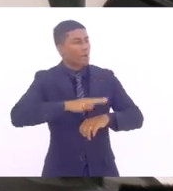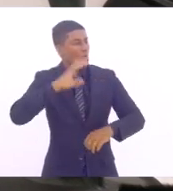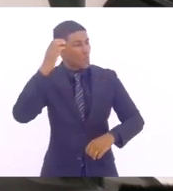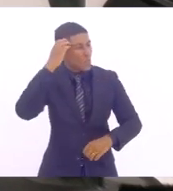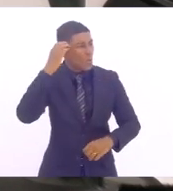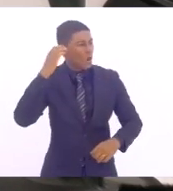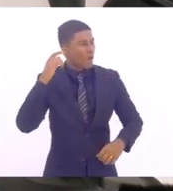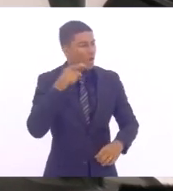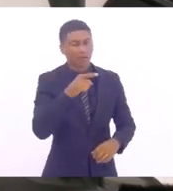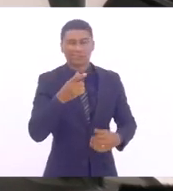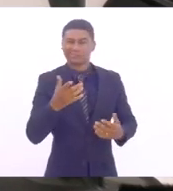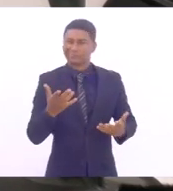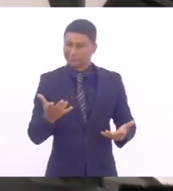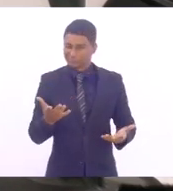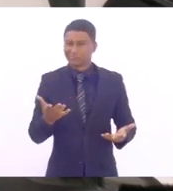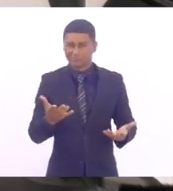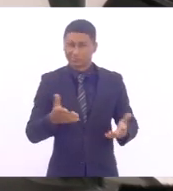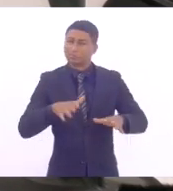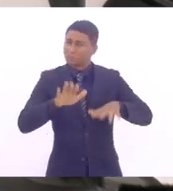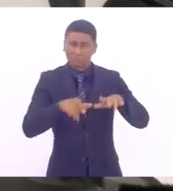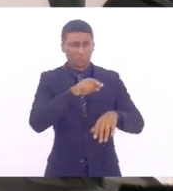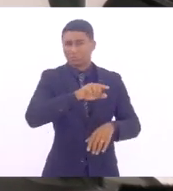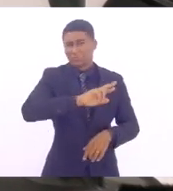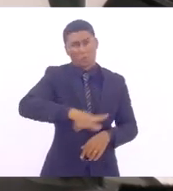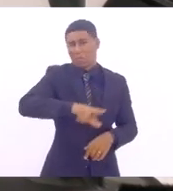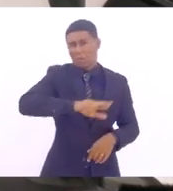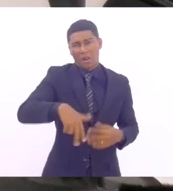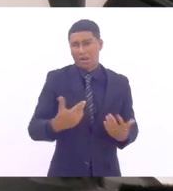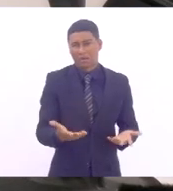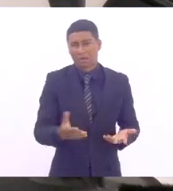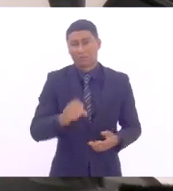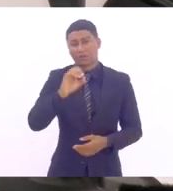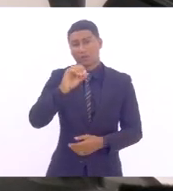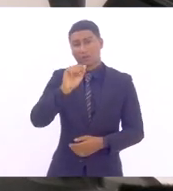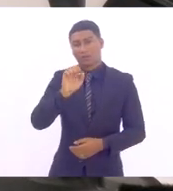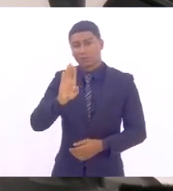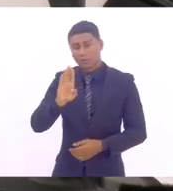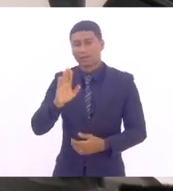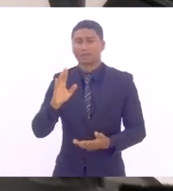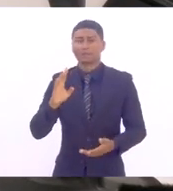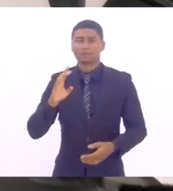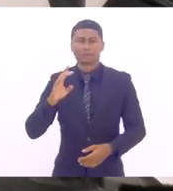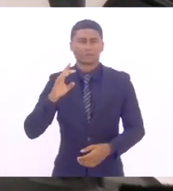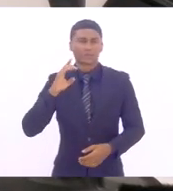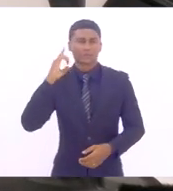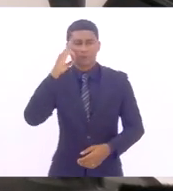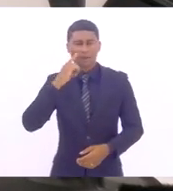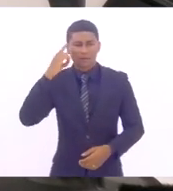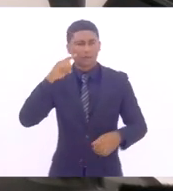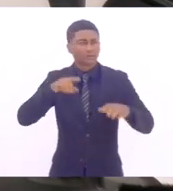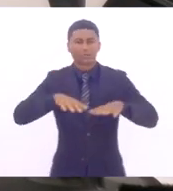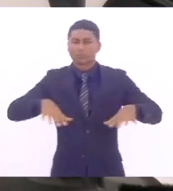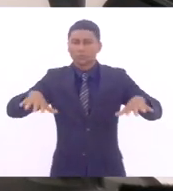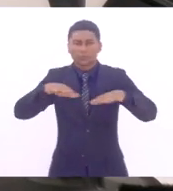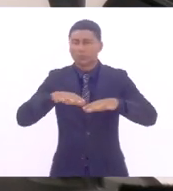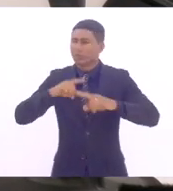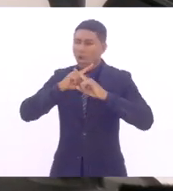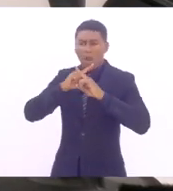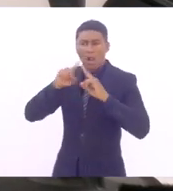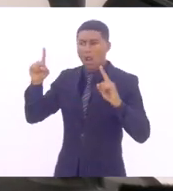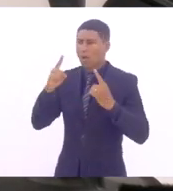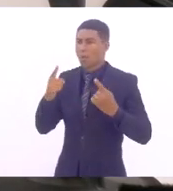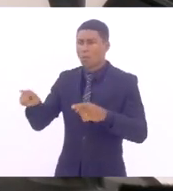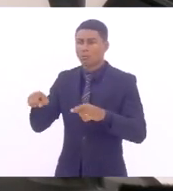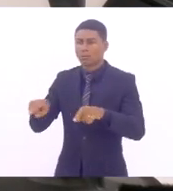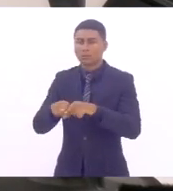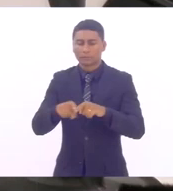covarde, a OAB bate em cima disso, a advocacia bate em cima disso, e os tribunais superiores também